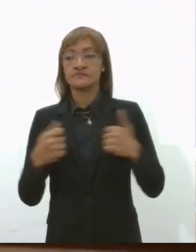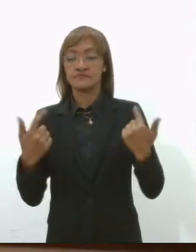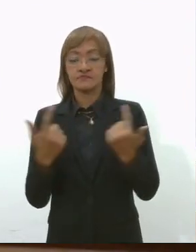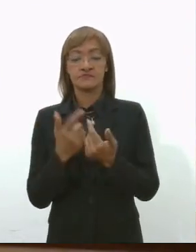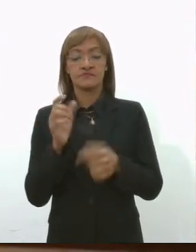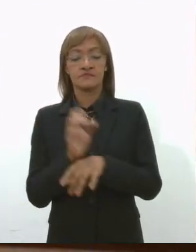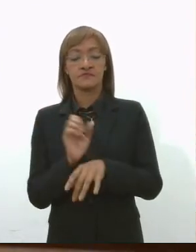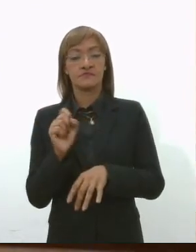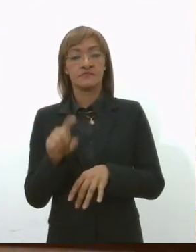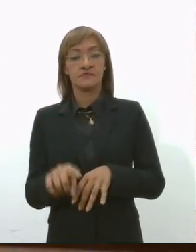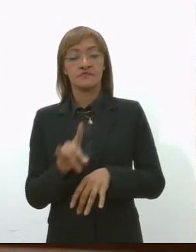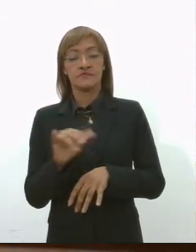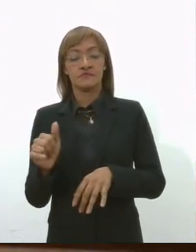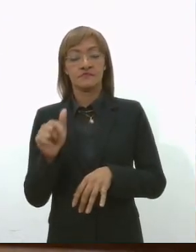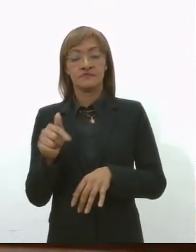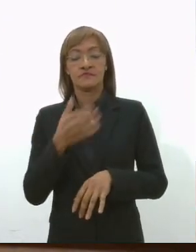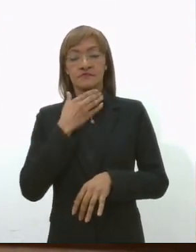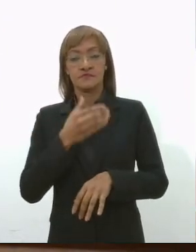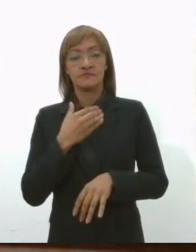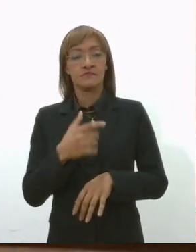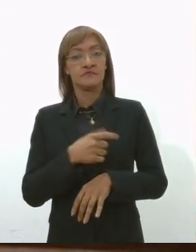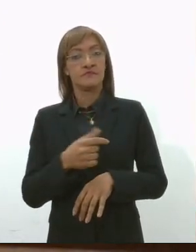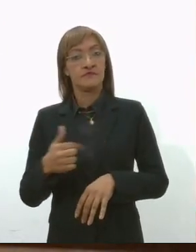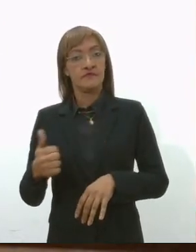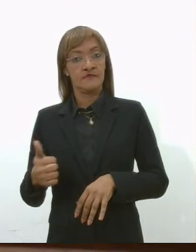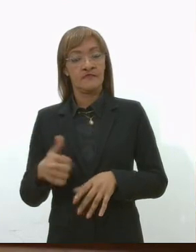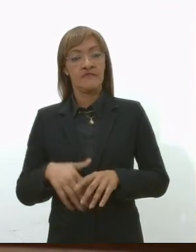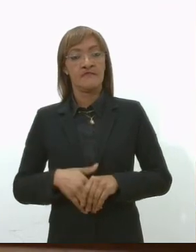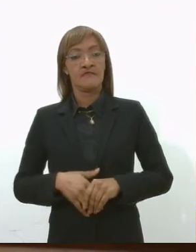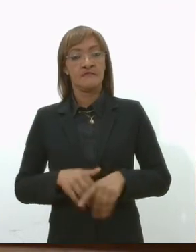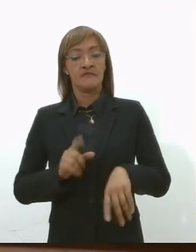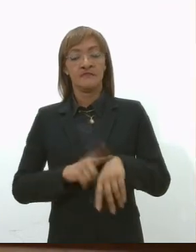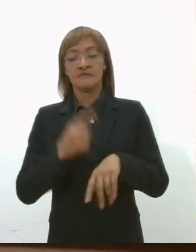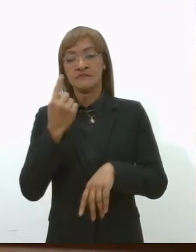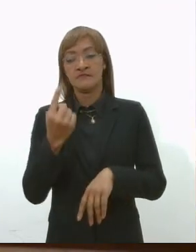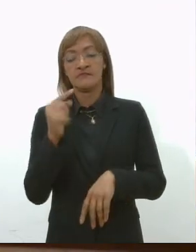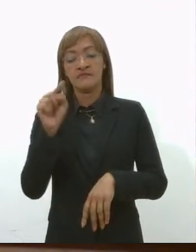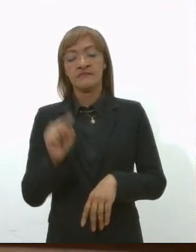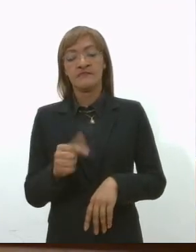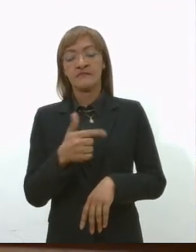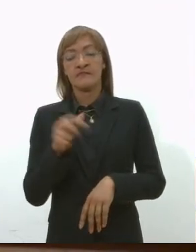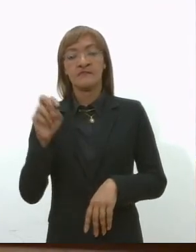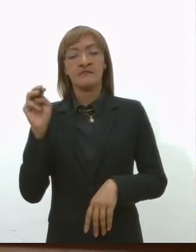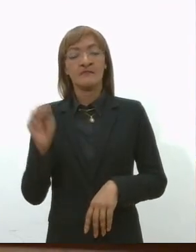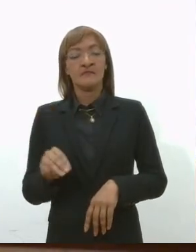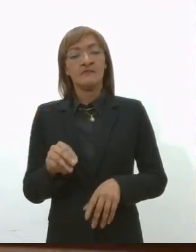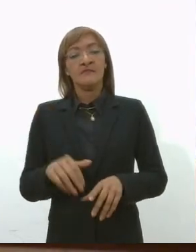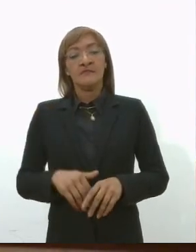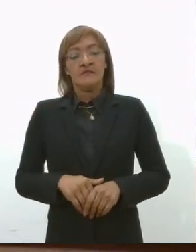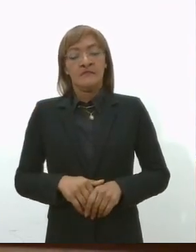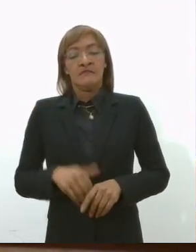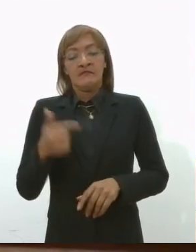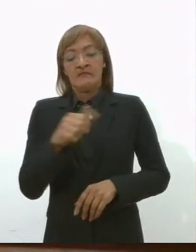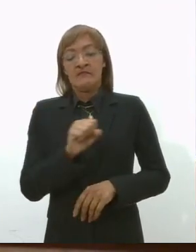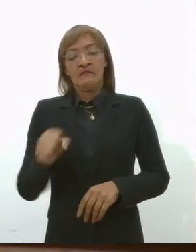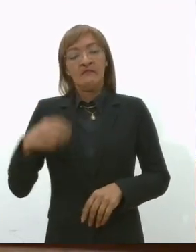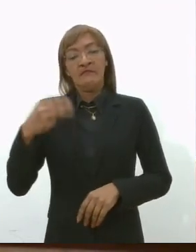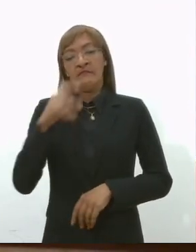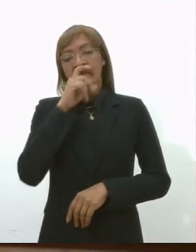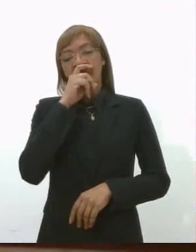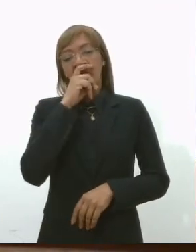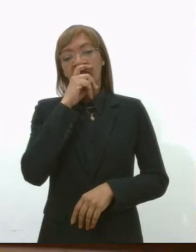Sergipe, realizado no dia 7 de dezembro de 2021, às 13 horas e 25 minutos. Segundo período, a terceira sessão